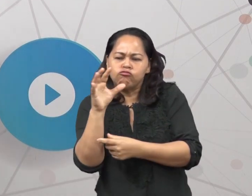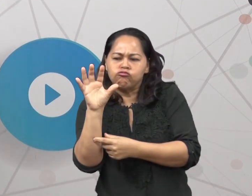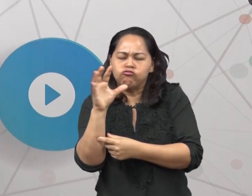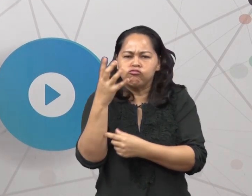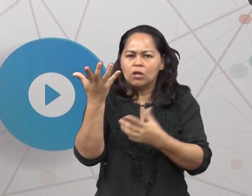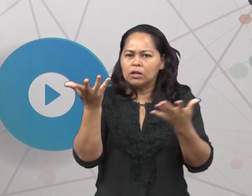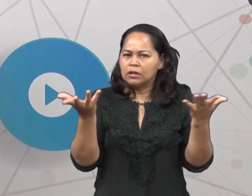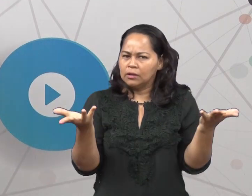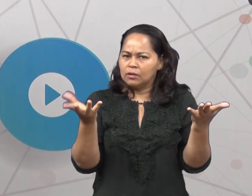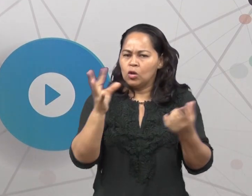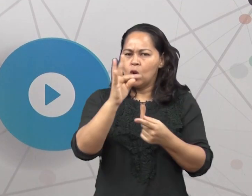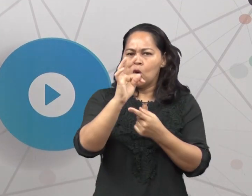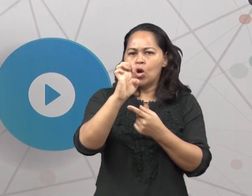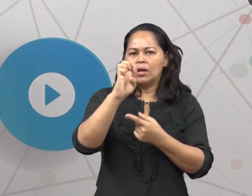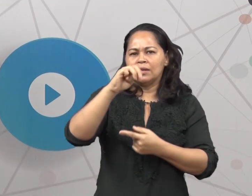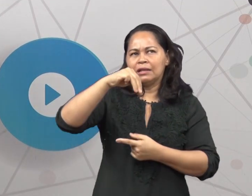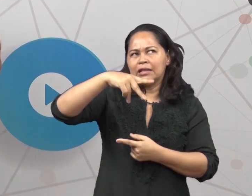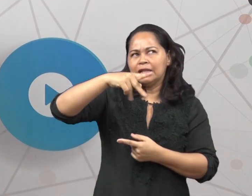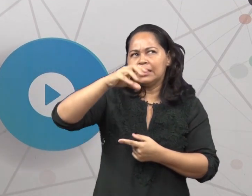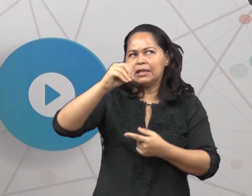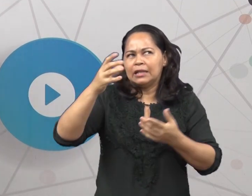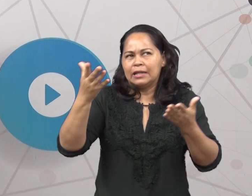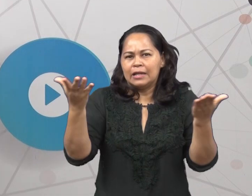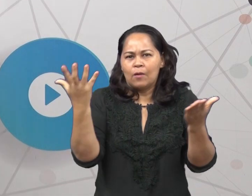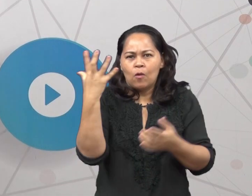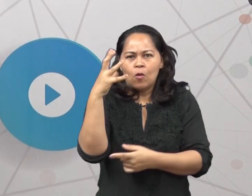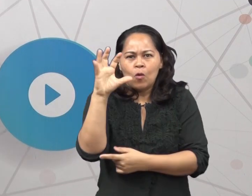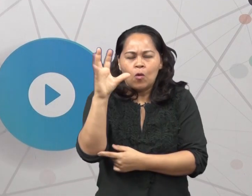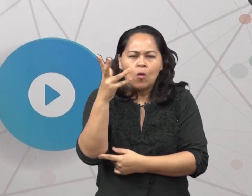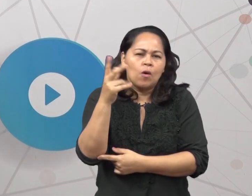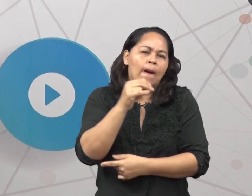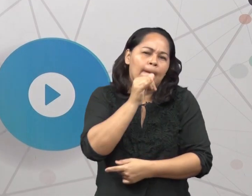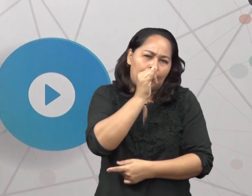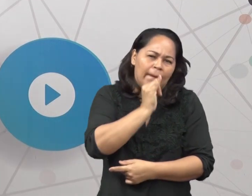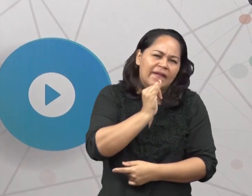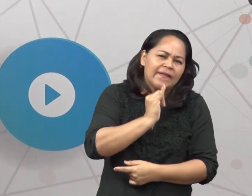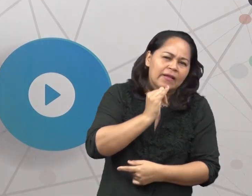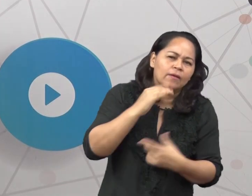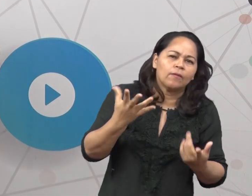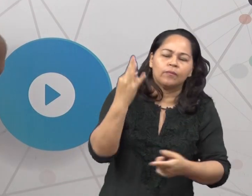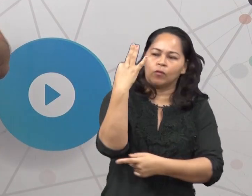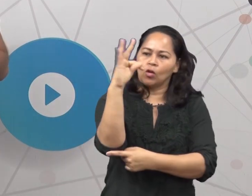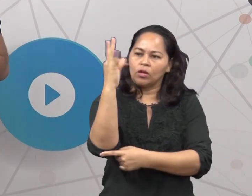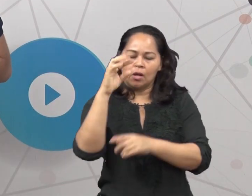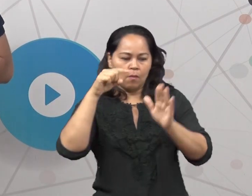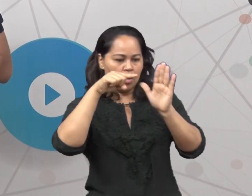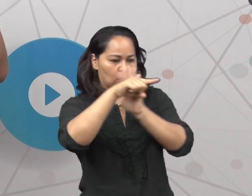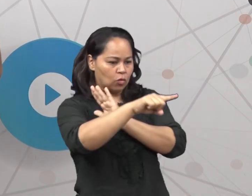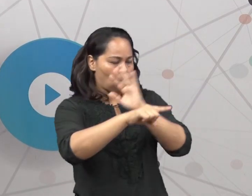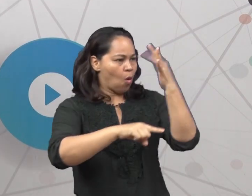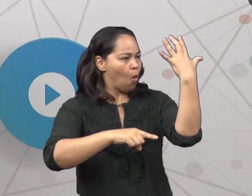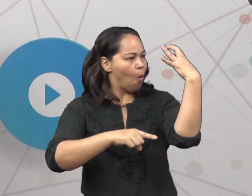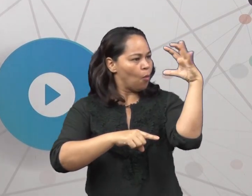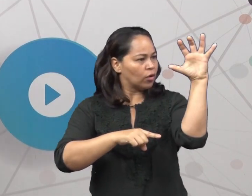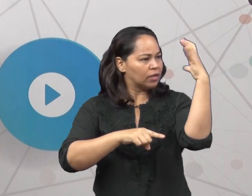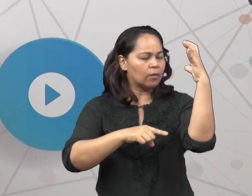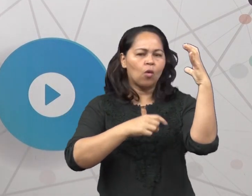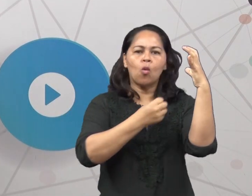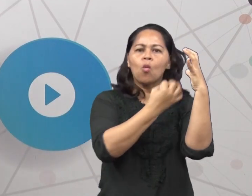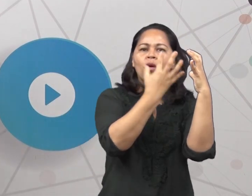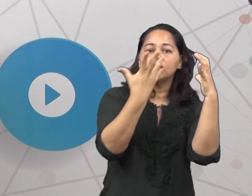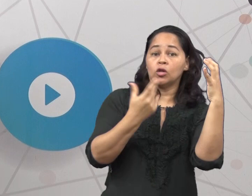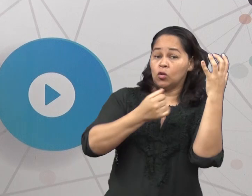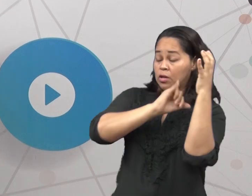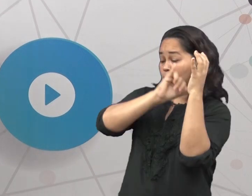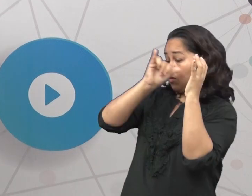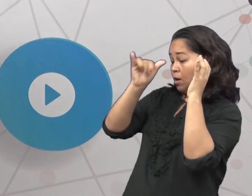Com certeza vocês já ouviram isso aqui, ó. O tempo perguntou para o tempo quanto tempo o tempo tem. E o tempo